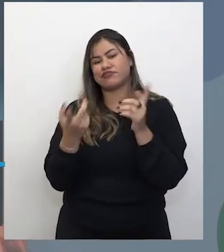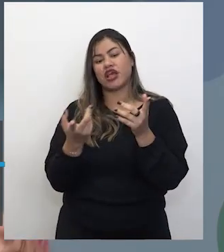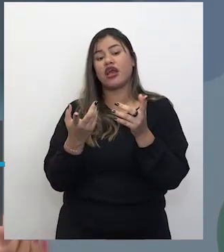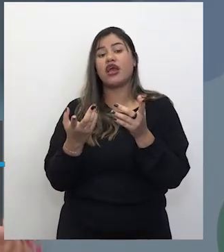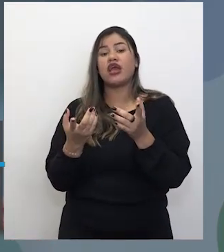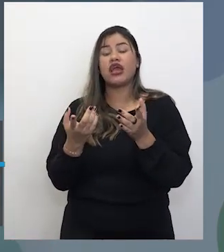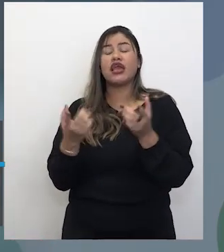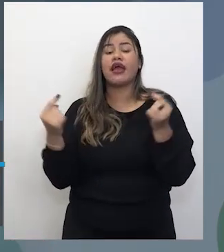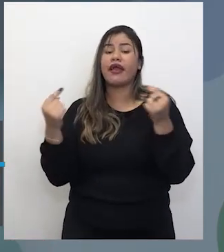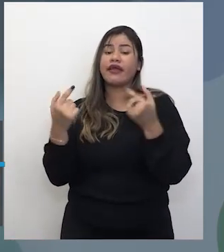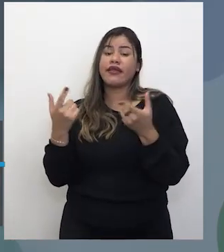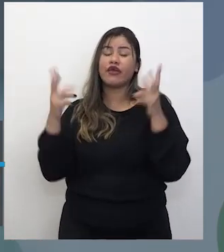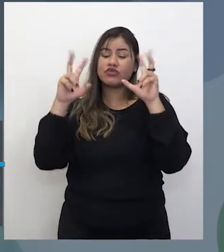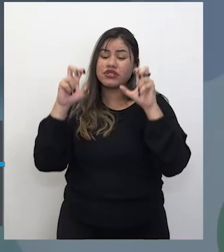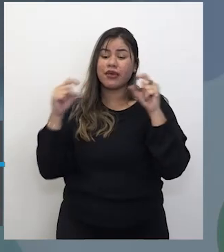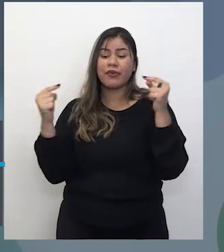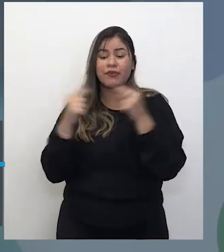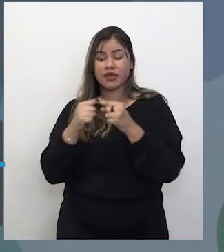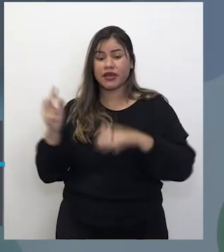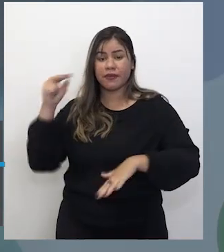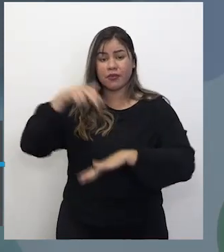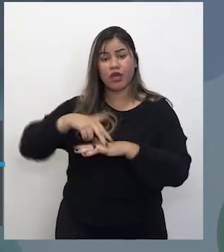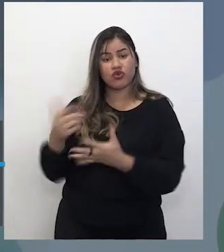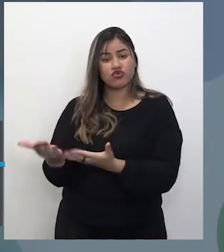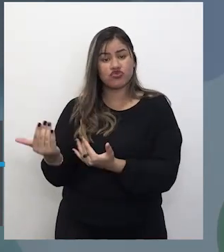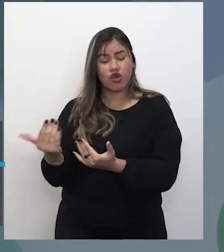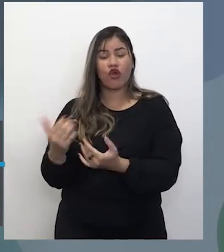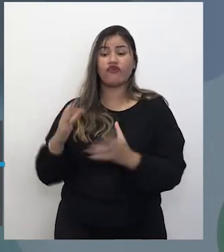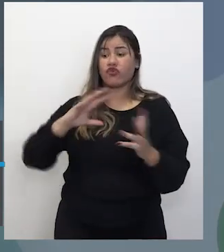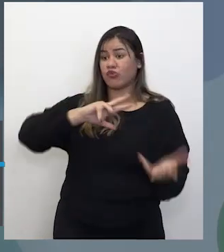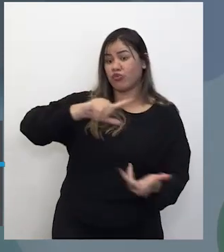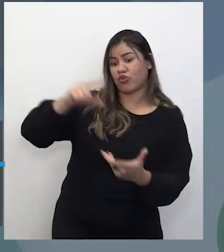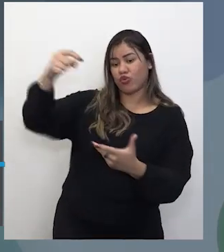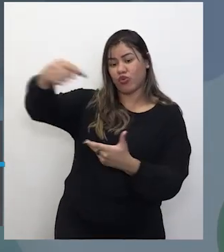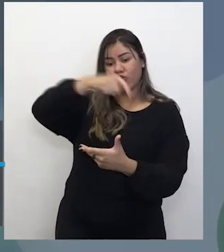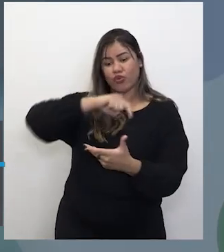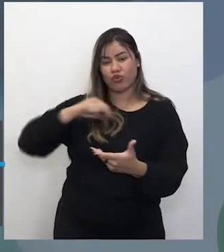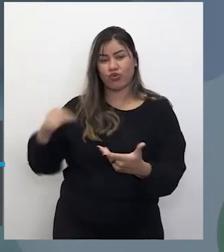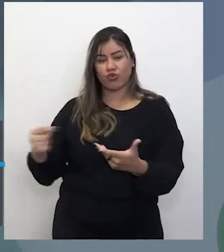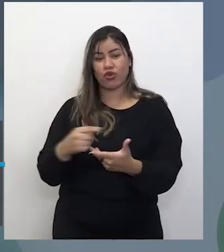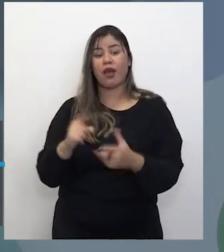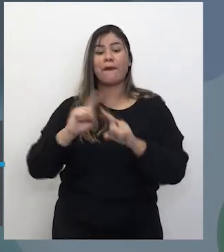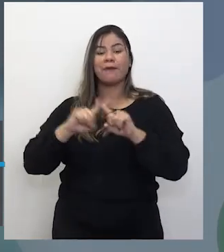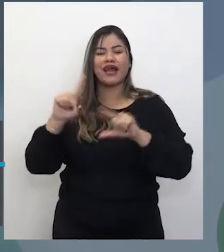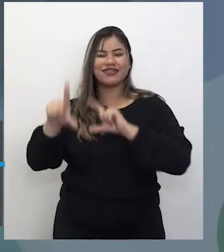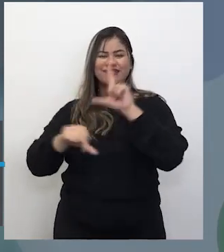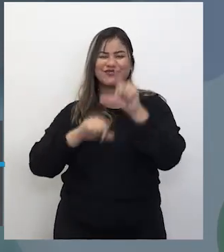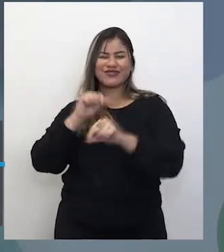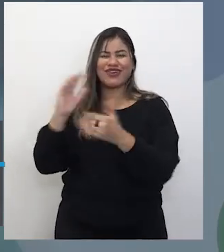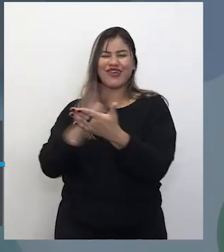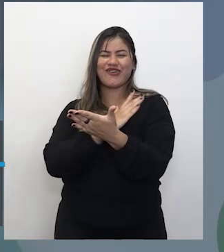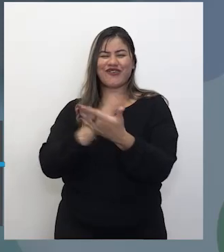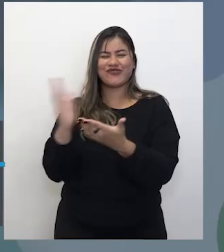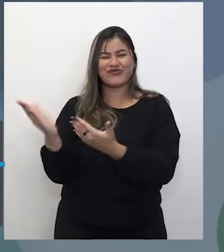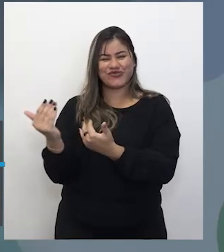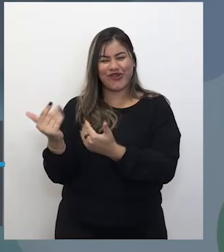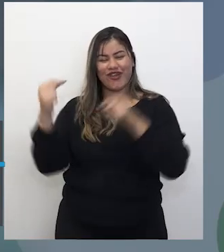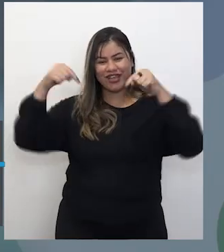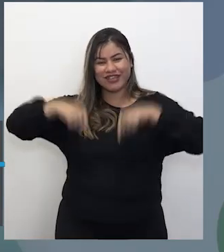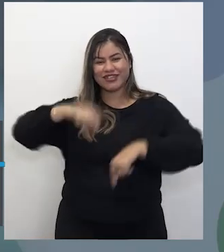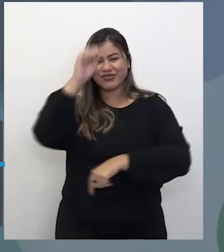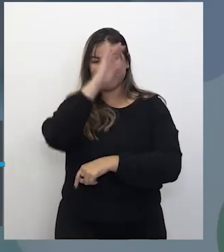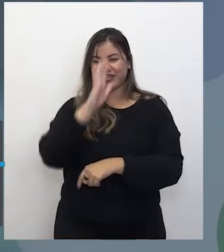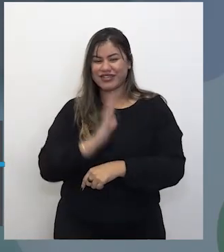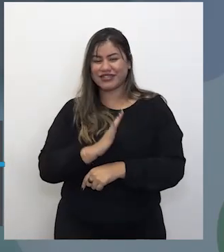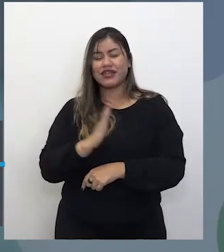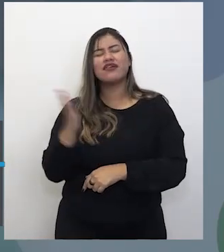jovem protagonista, jovens do mundo todo, mas a gente selecionou alguns jovens protagonistas aqui no Brasil, e eu sei